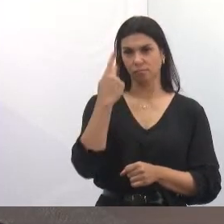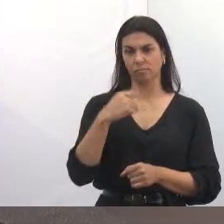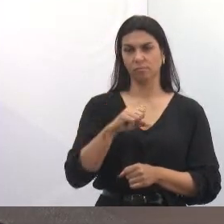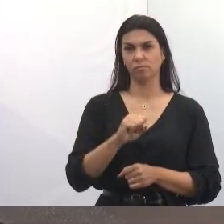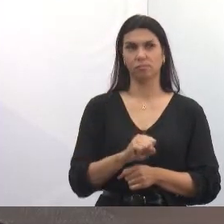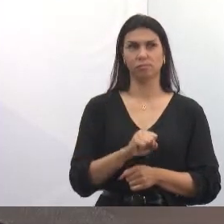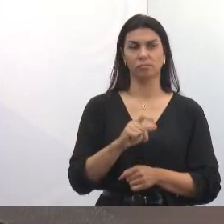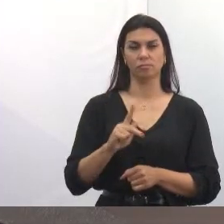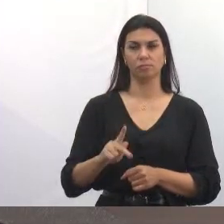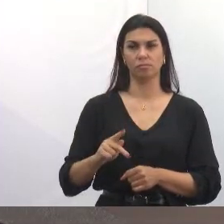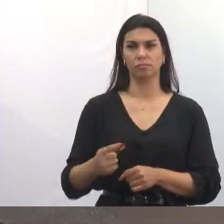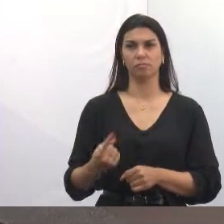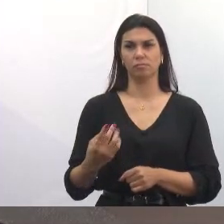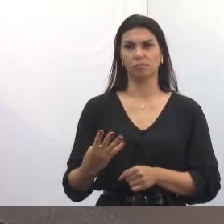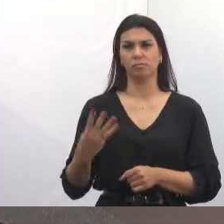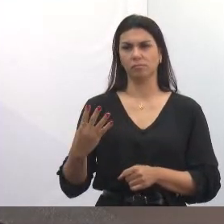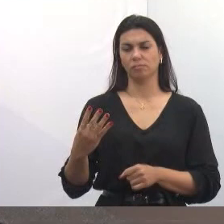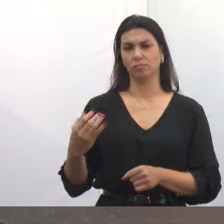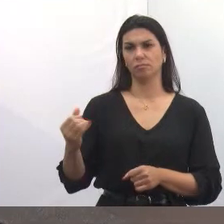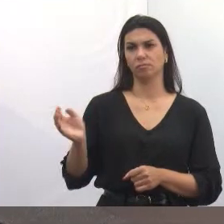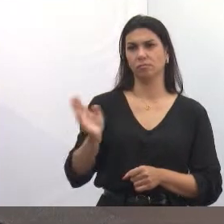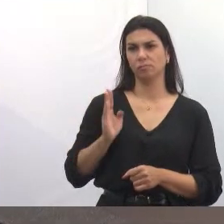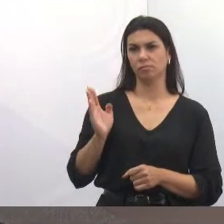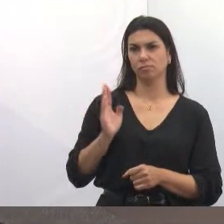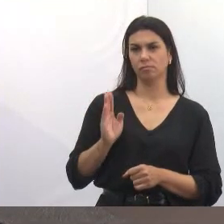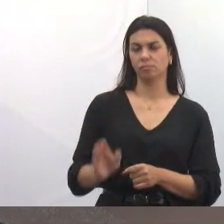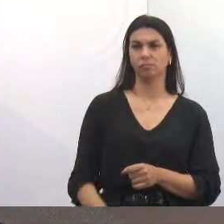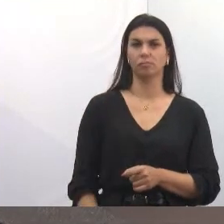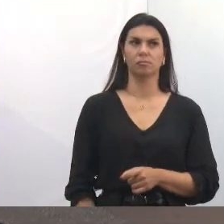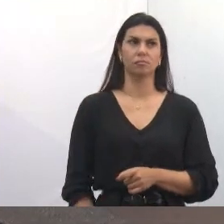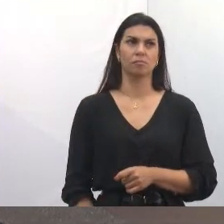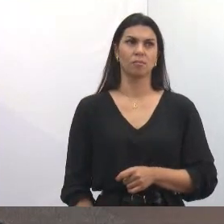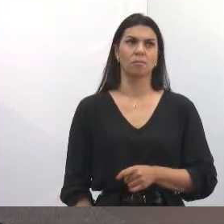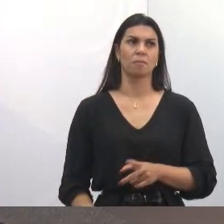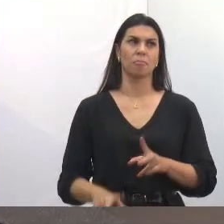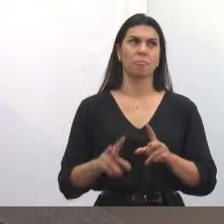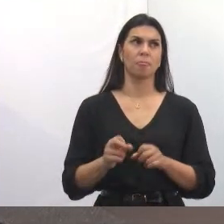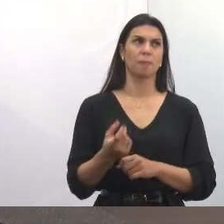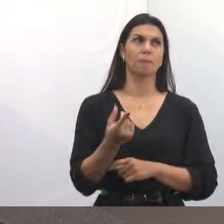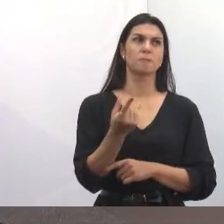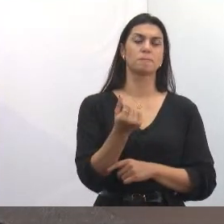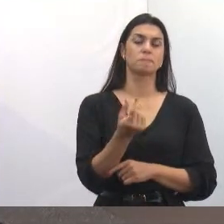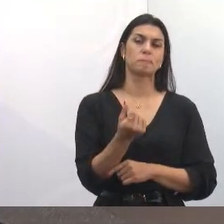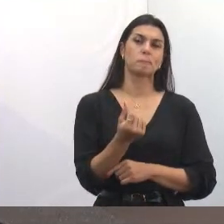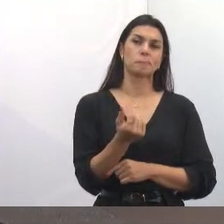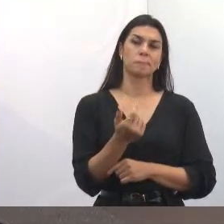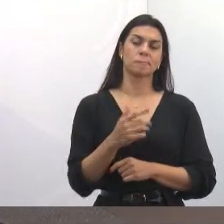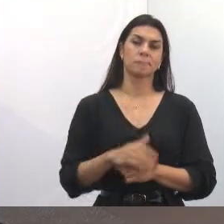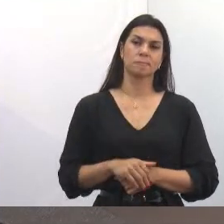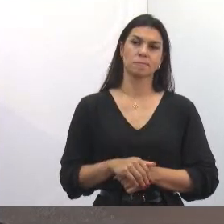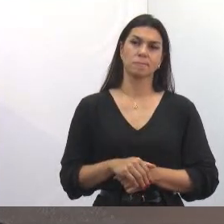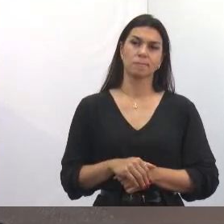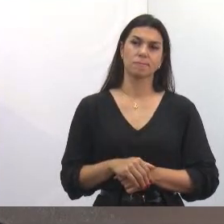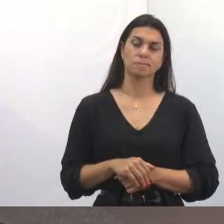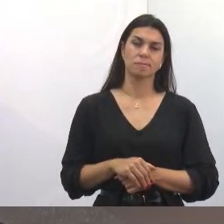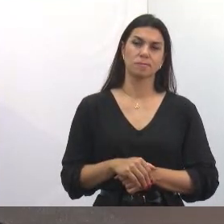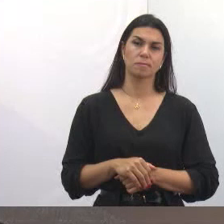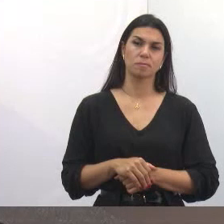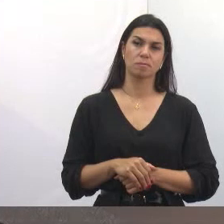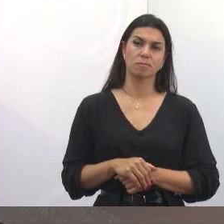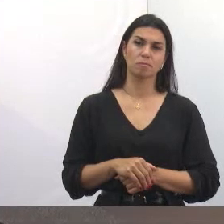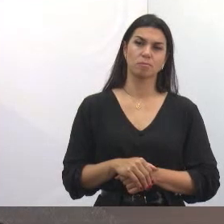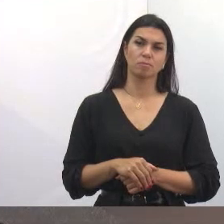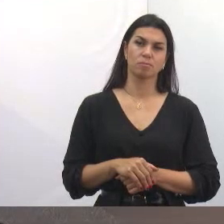14 pensionistas. Nessas condições, em relação aos valores pela projeção